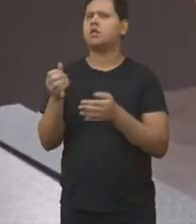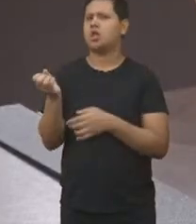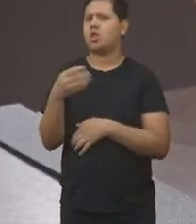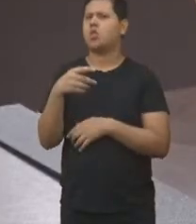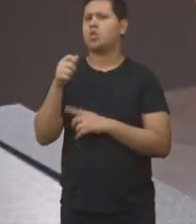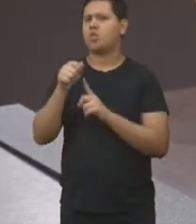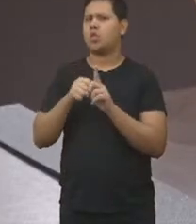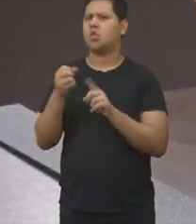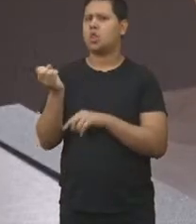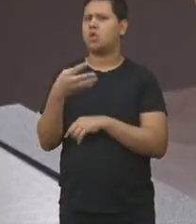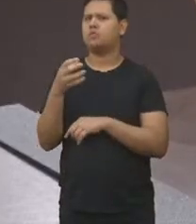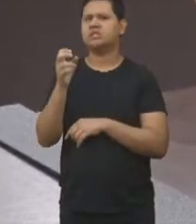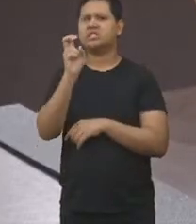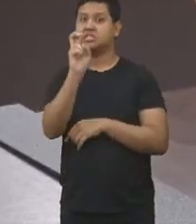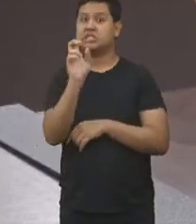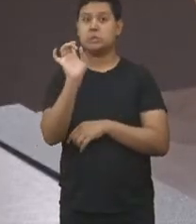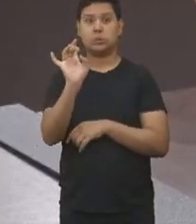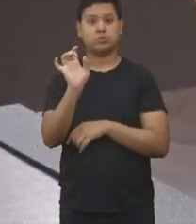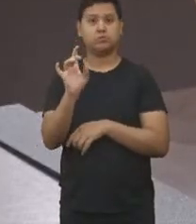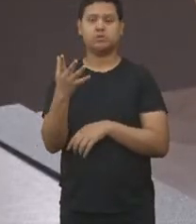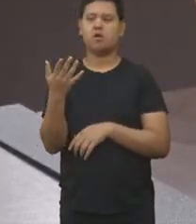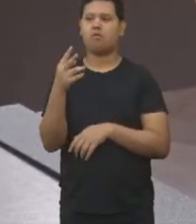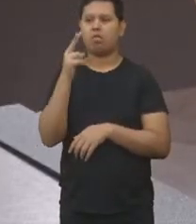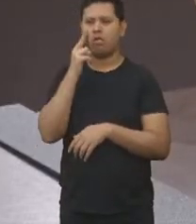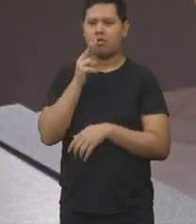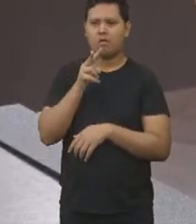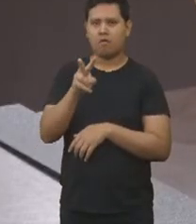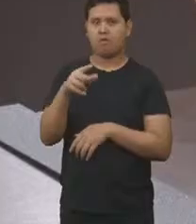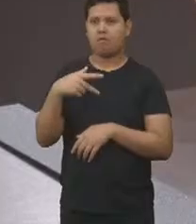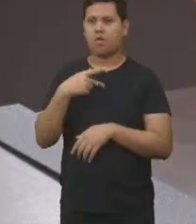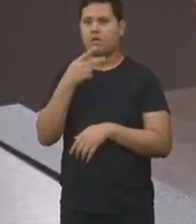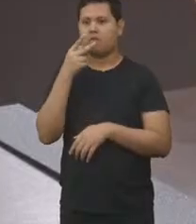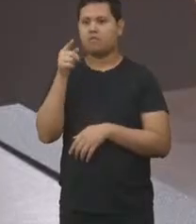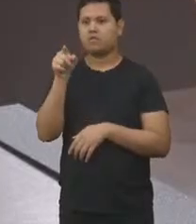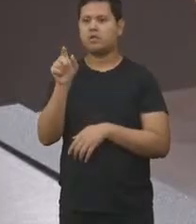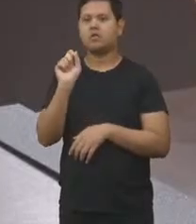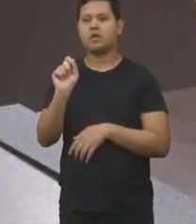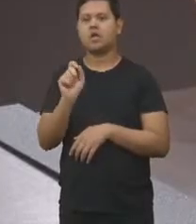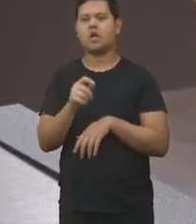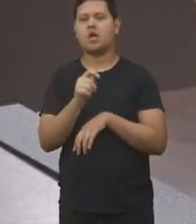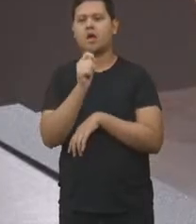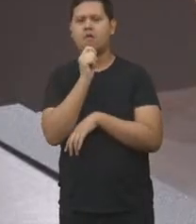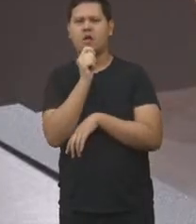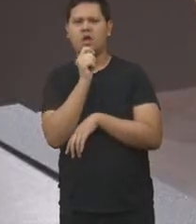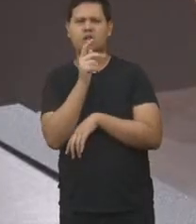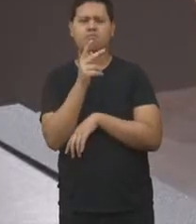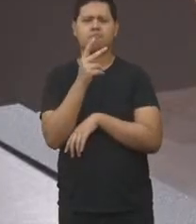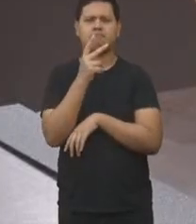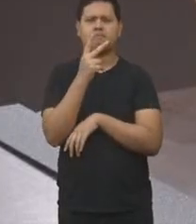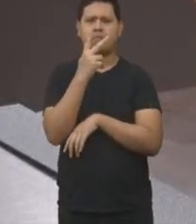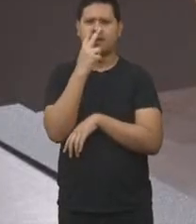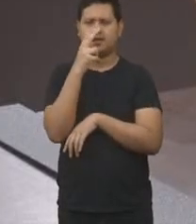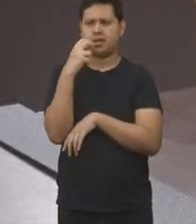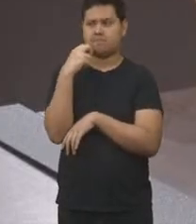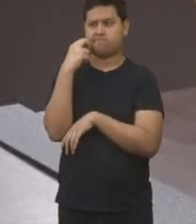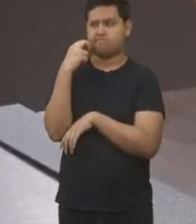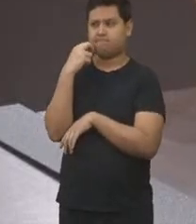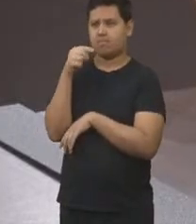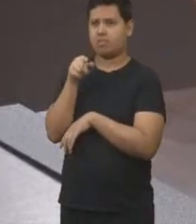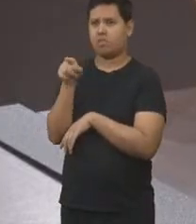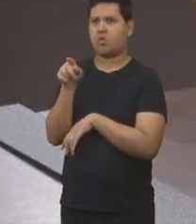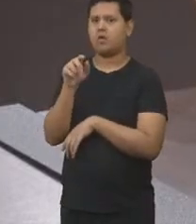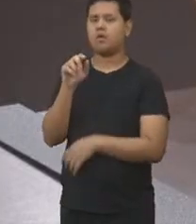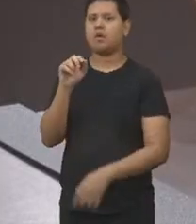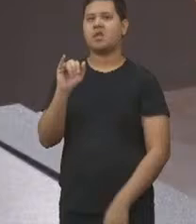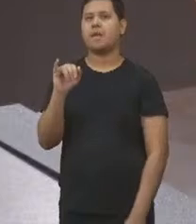Florencio, a gente vê um comportamento aqui ainda tímido do IPTU, a gente